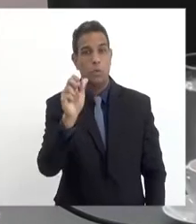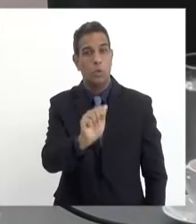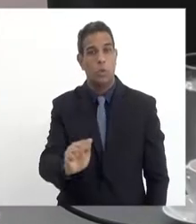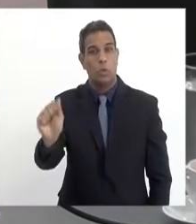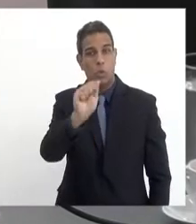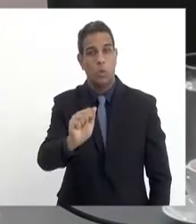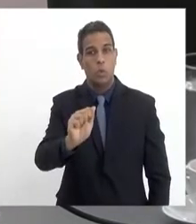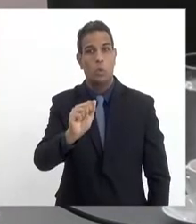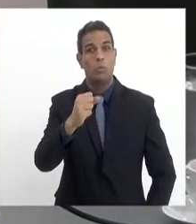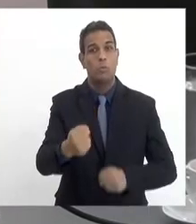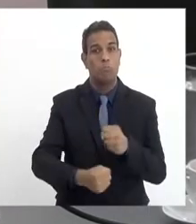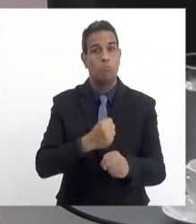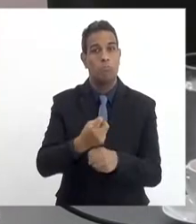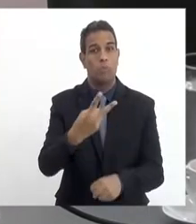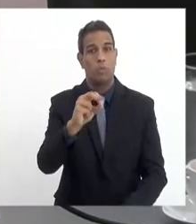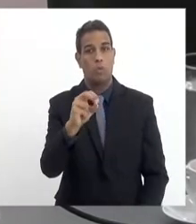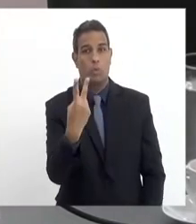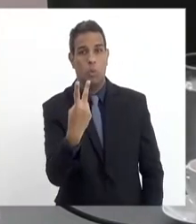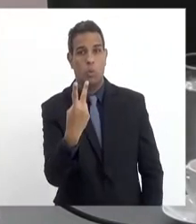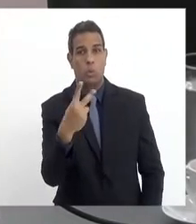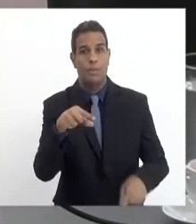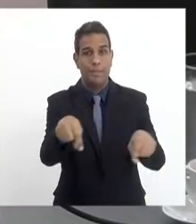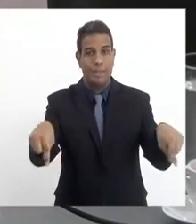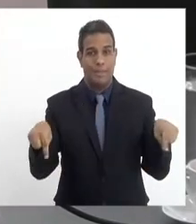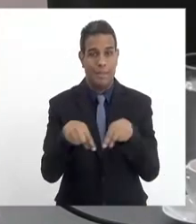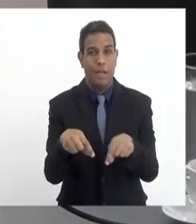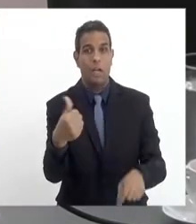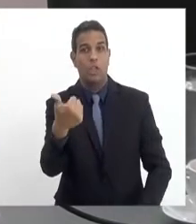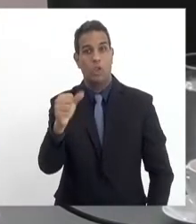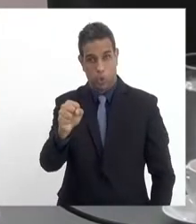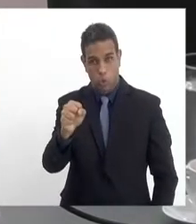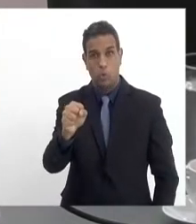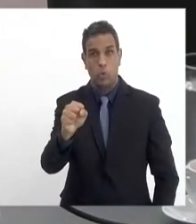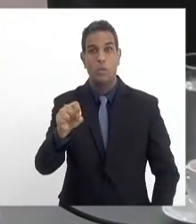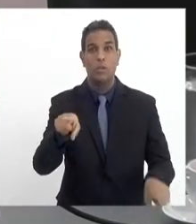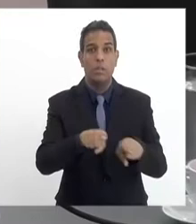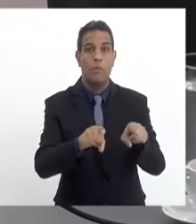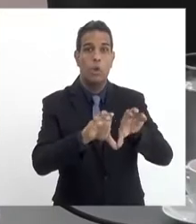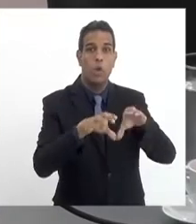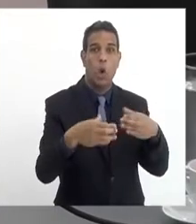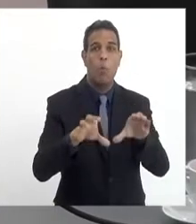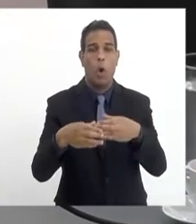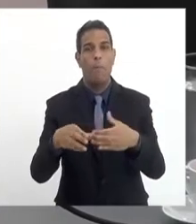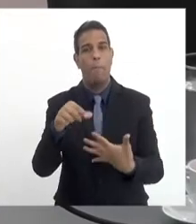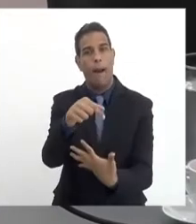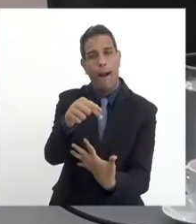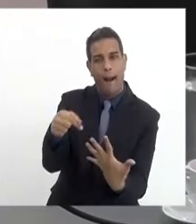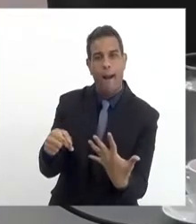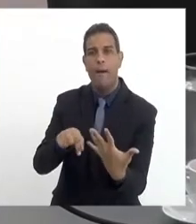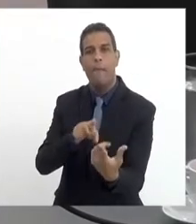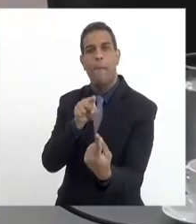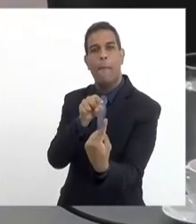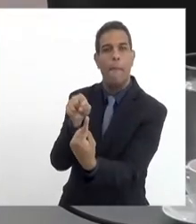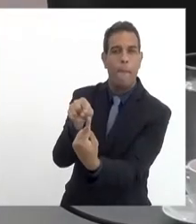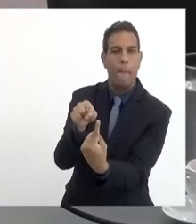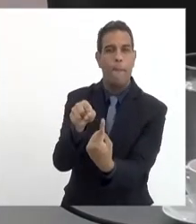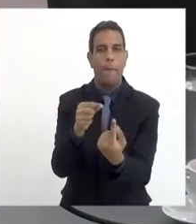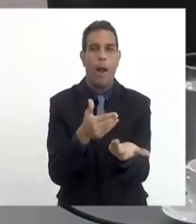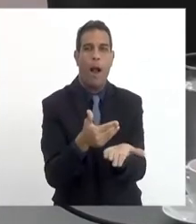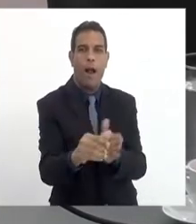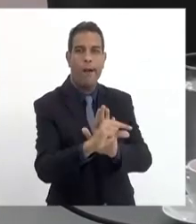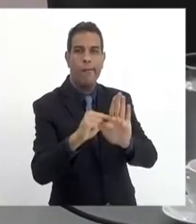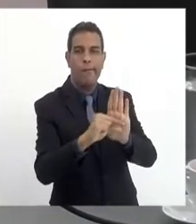de 2011, às 11 horas, na sala 1809 das comissões, edifício Lúcio Costa, com a seguinte ordem do